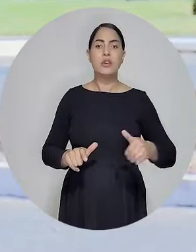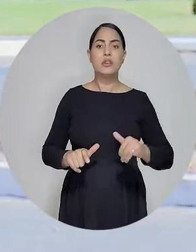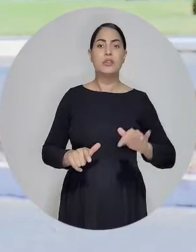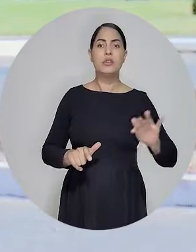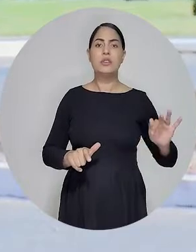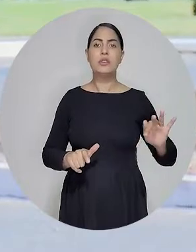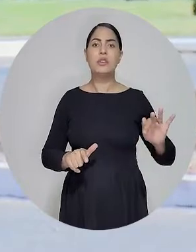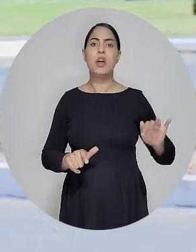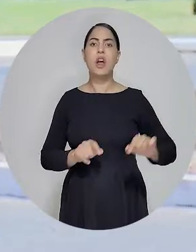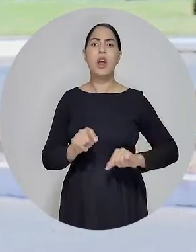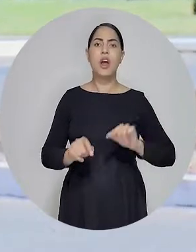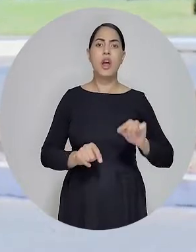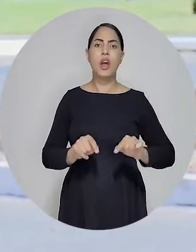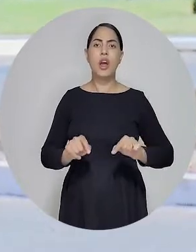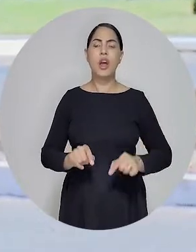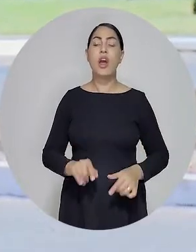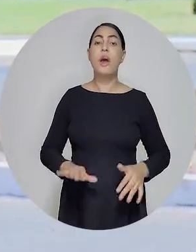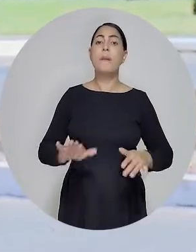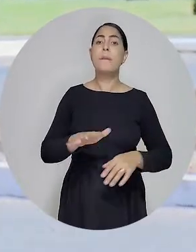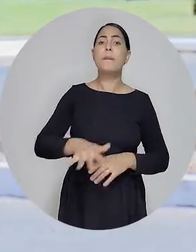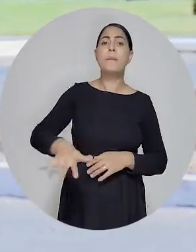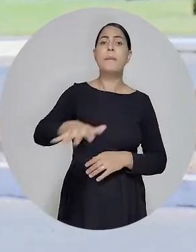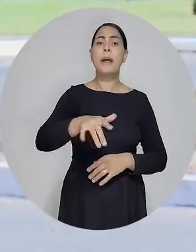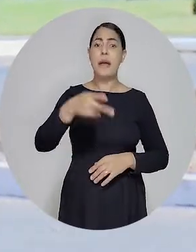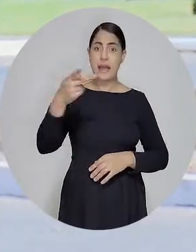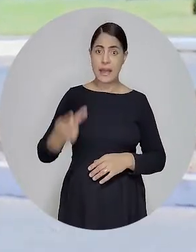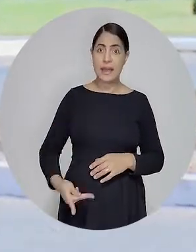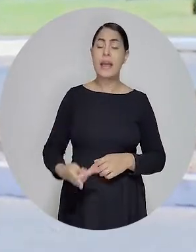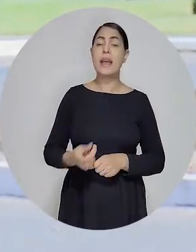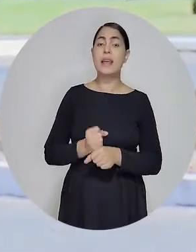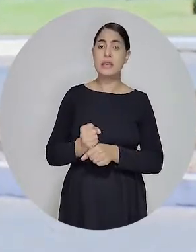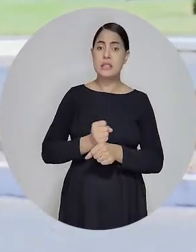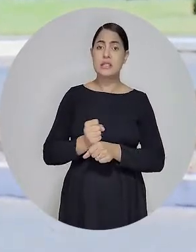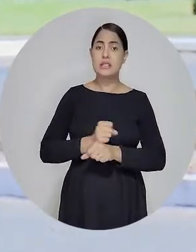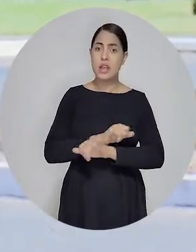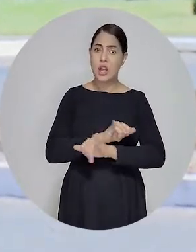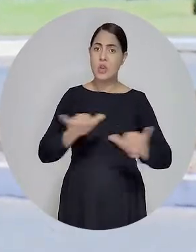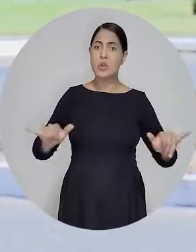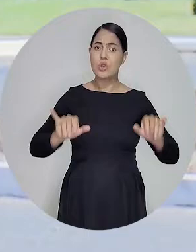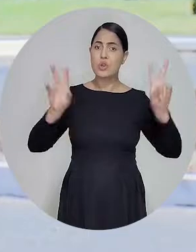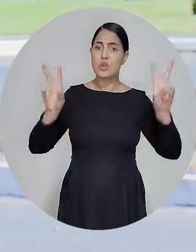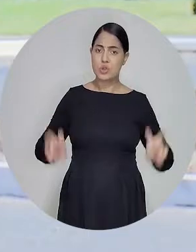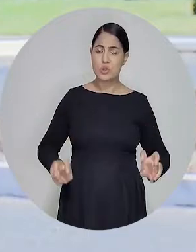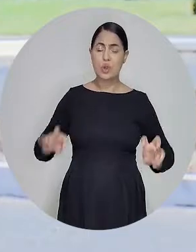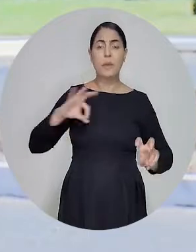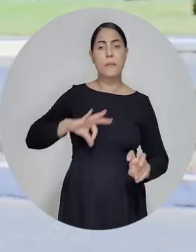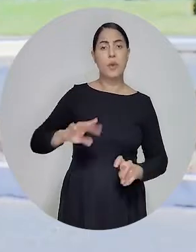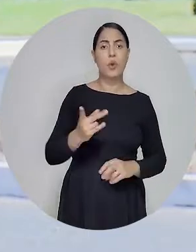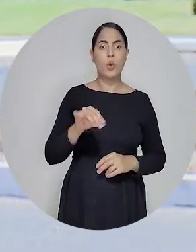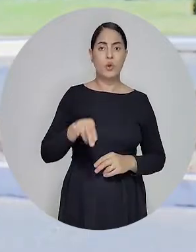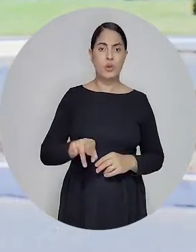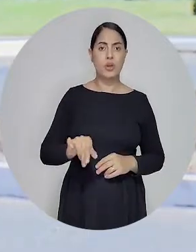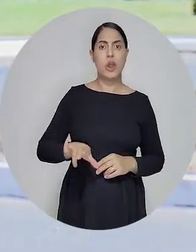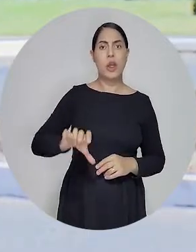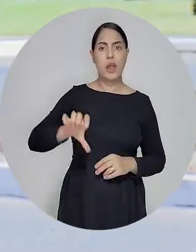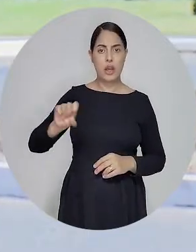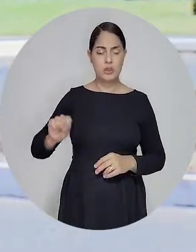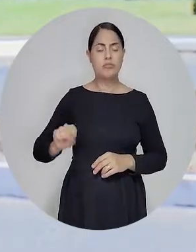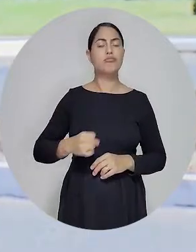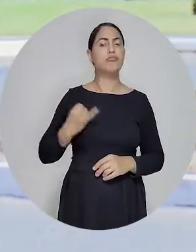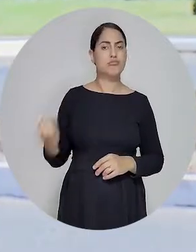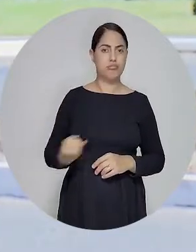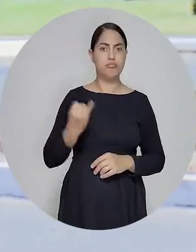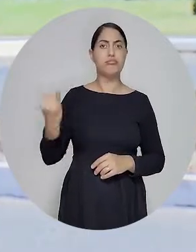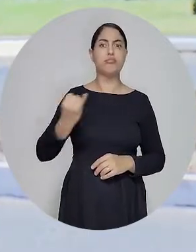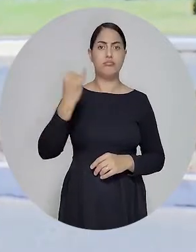a necessidade de adoção de medidas urgentes e imediatas para assegurar, ainda neste ano, o recebimento dos honorários